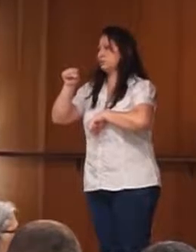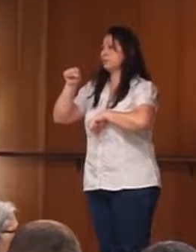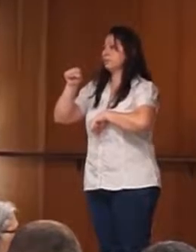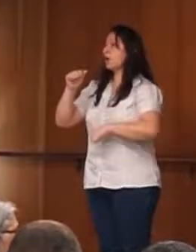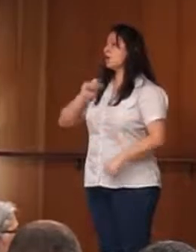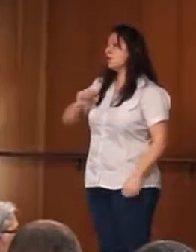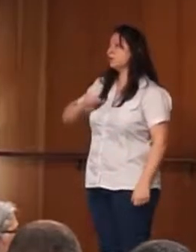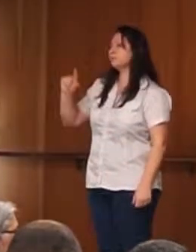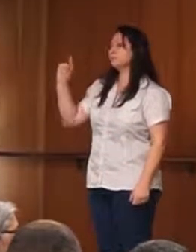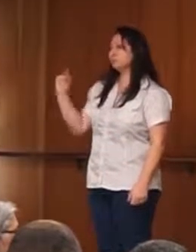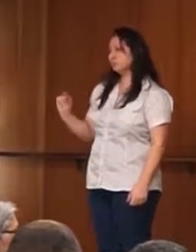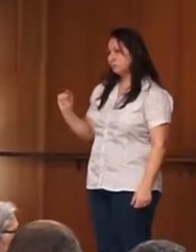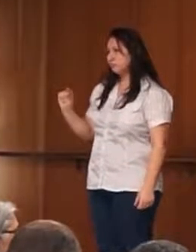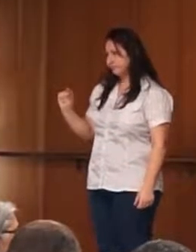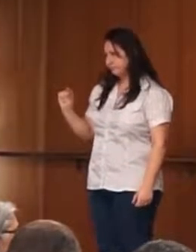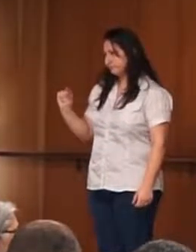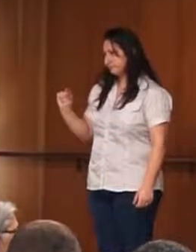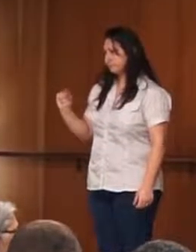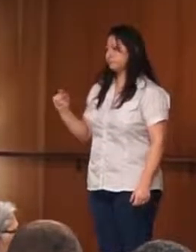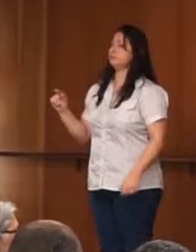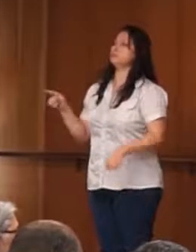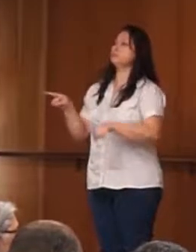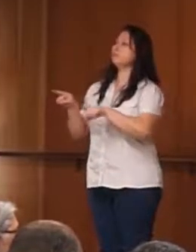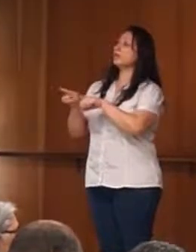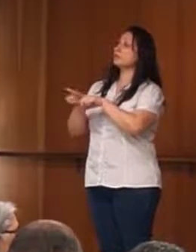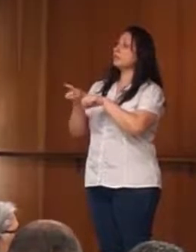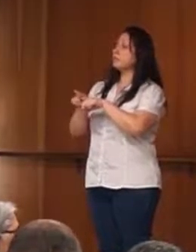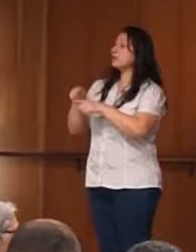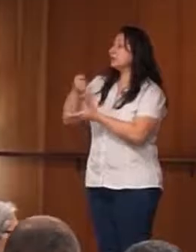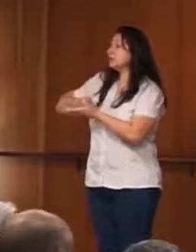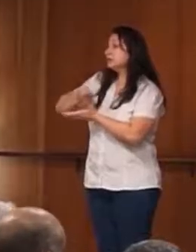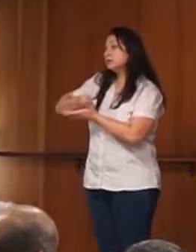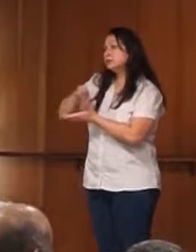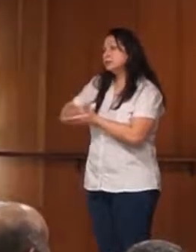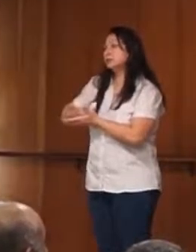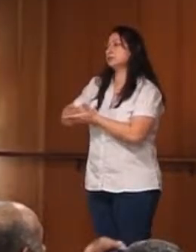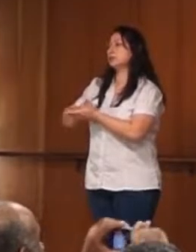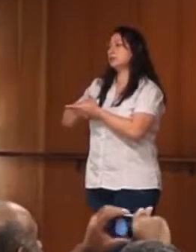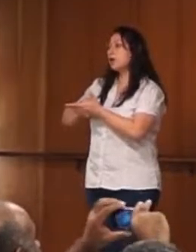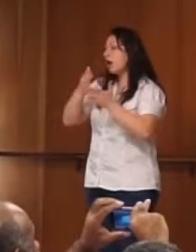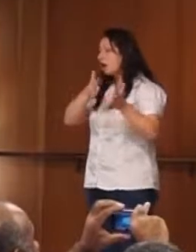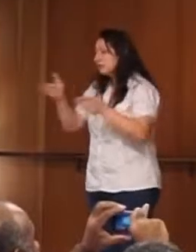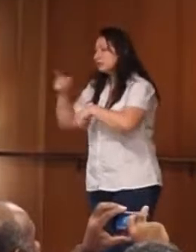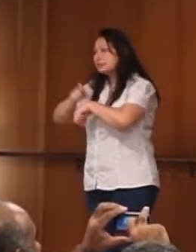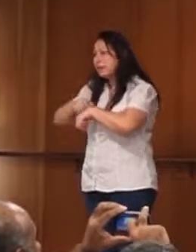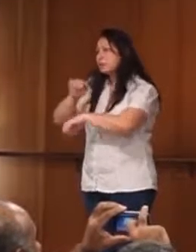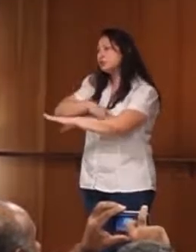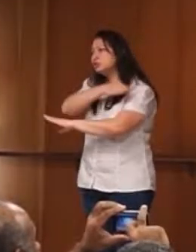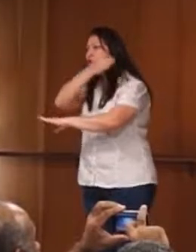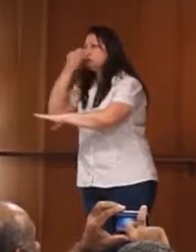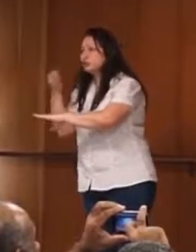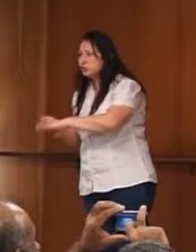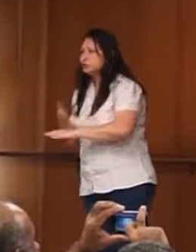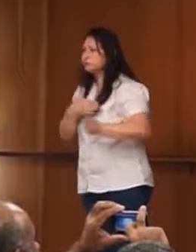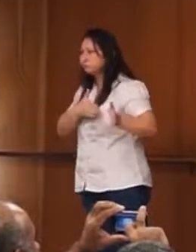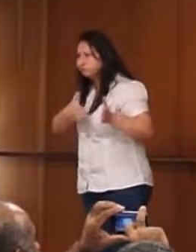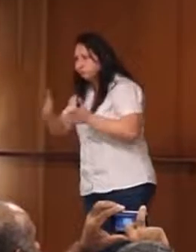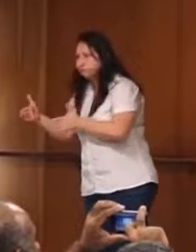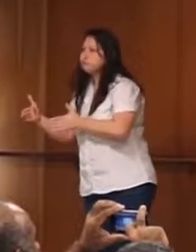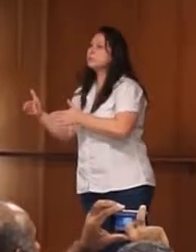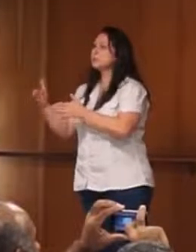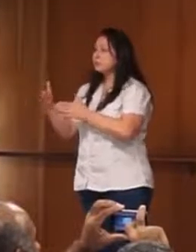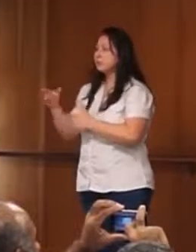bolsas disponíveis na pós-graduação, a exigência da dedicação exclusiva aos programas, em alguns casos, a